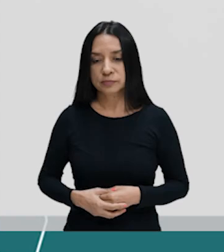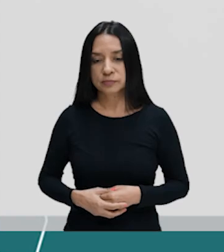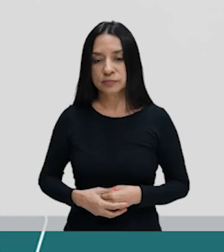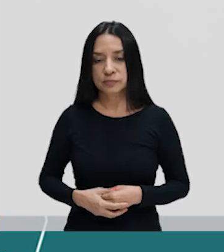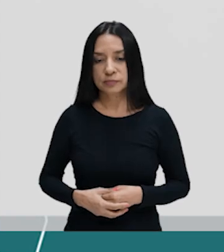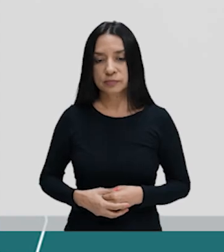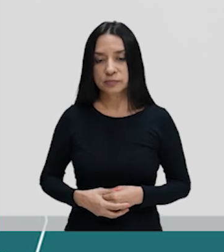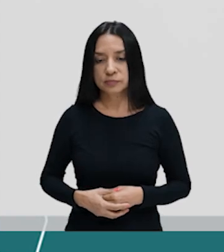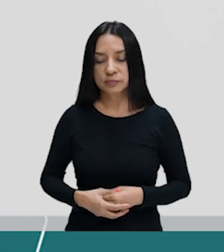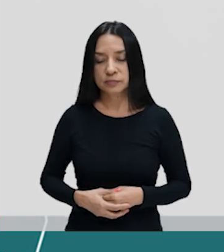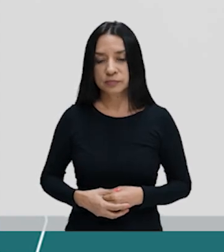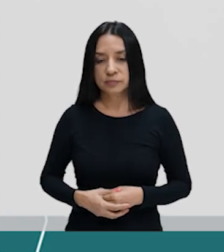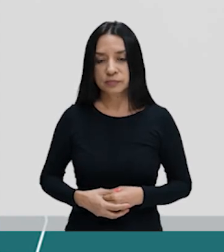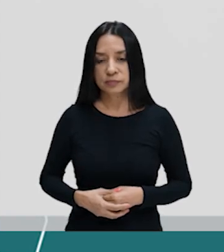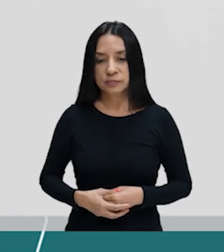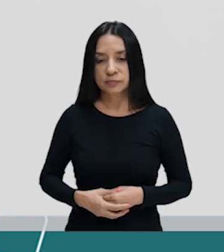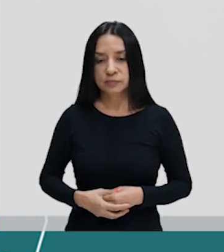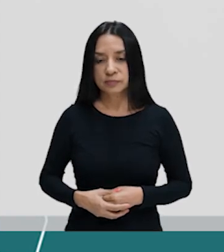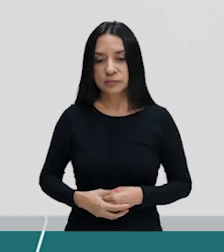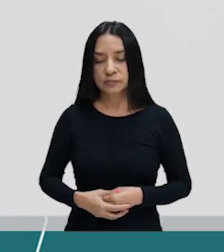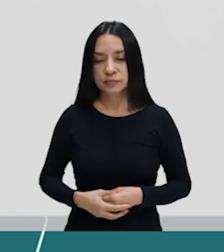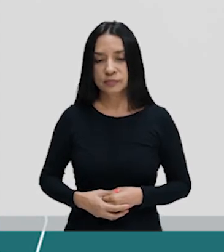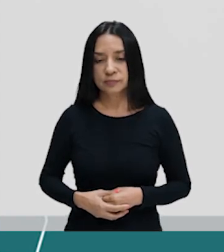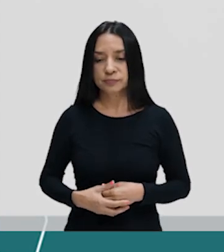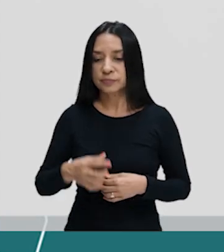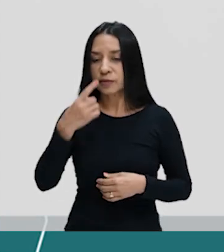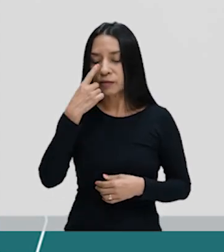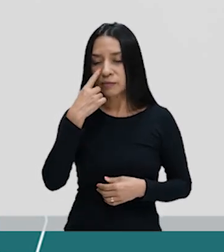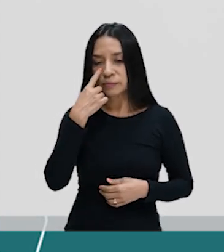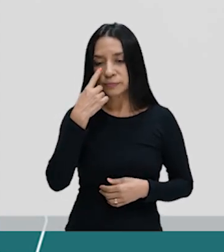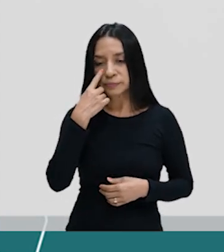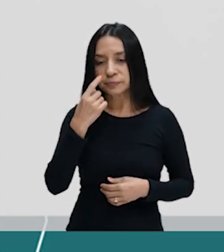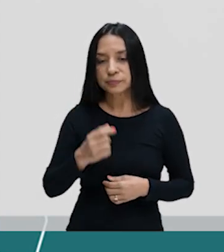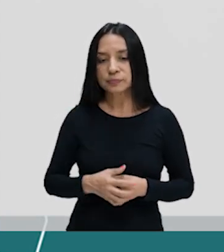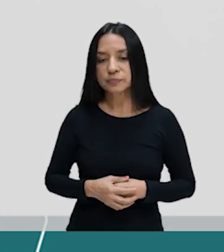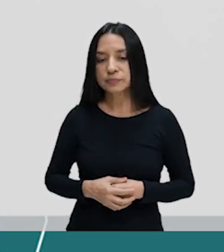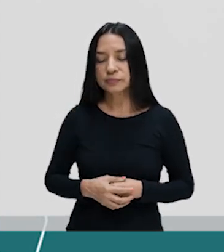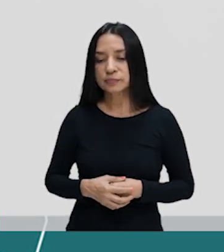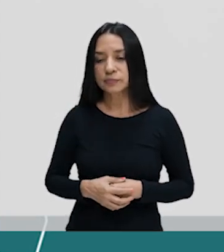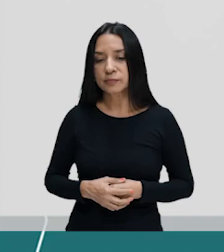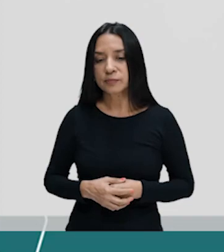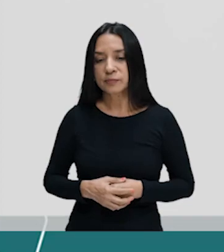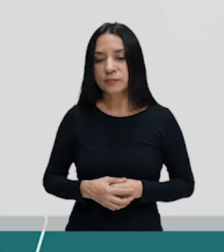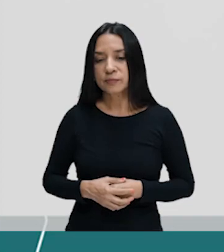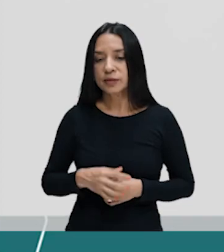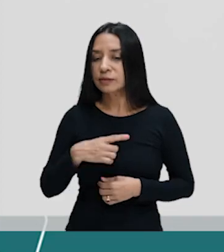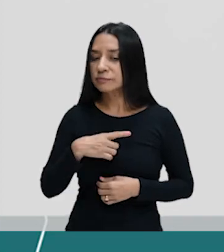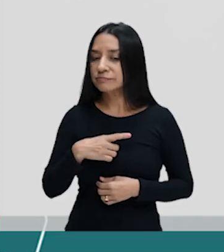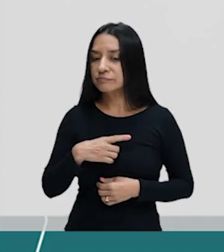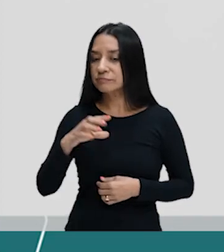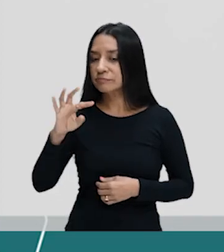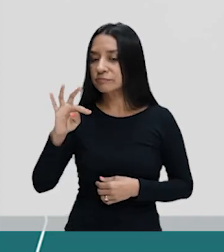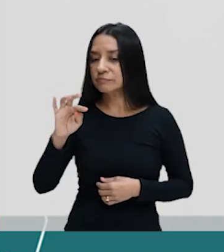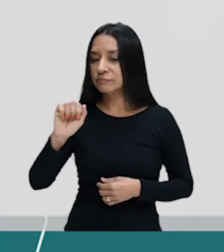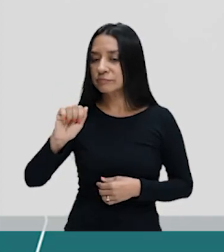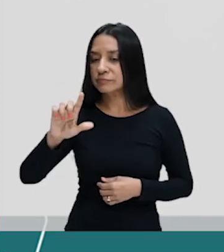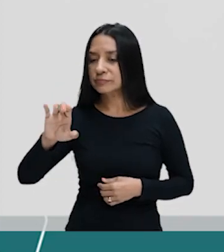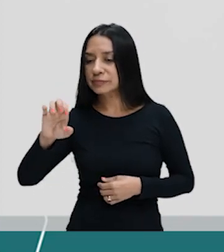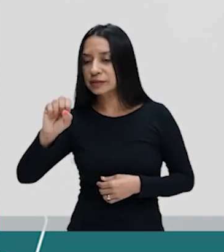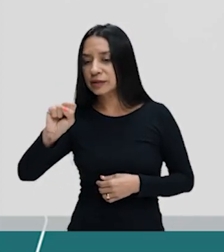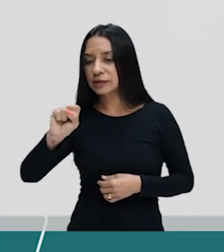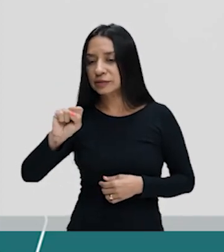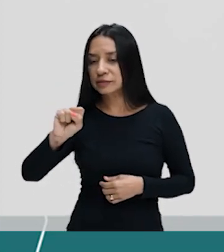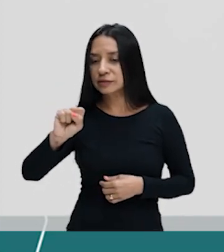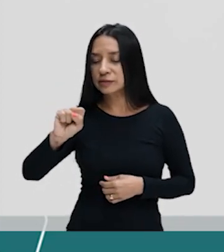essência de tudo? Tá? Aí você vai ver, tá? Como você tem Tales e